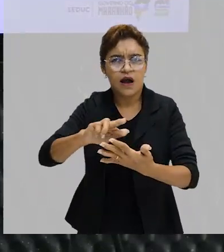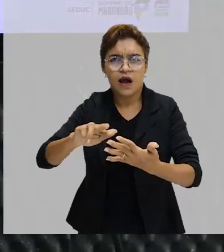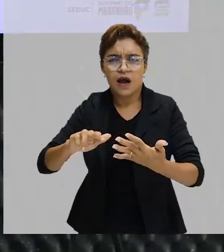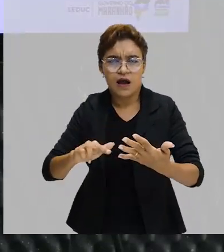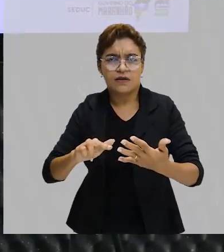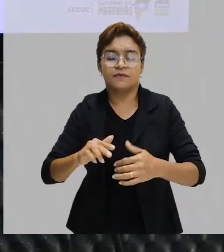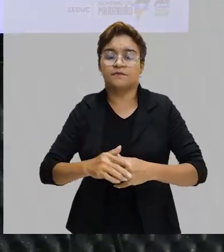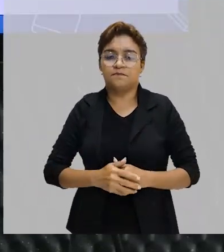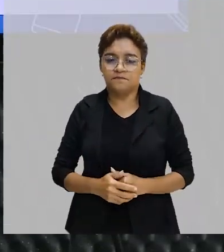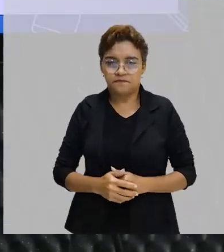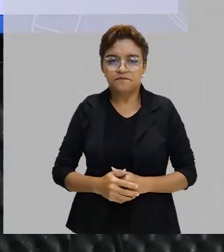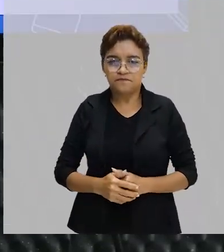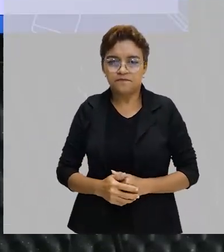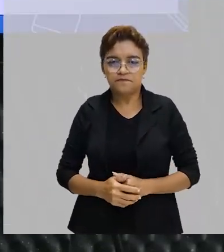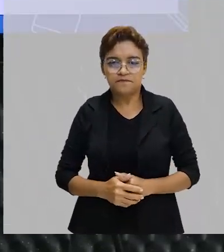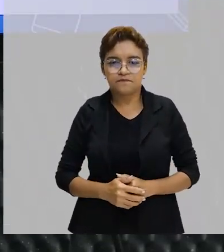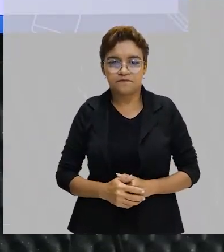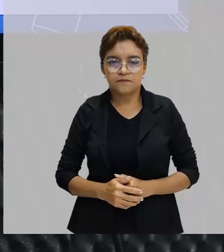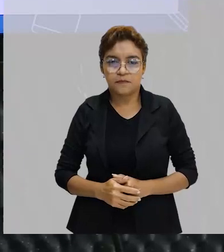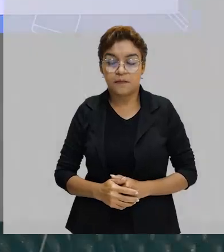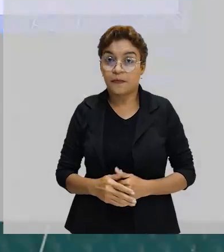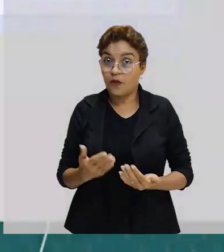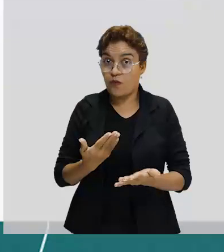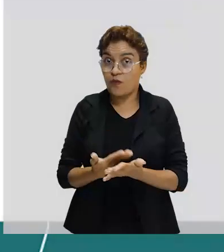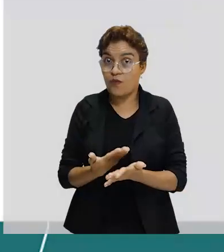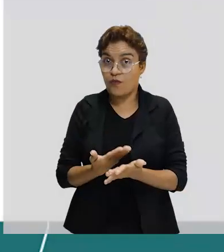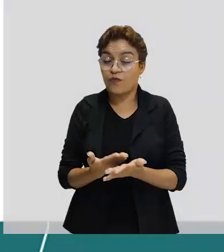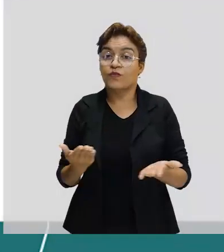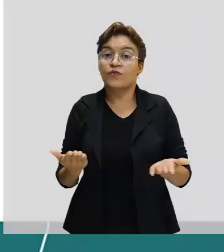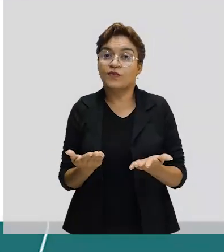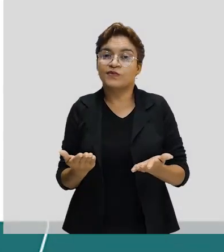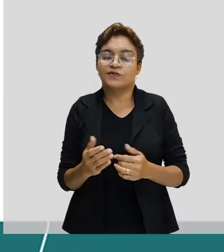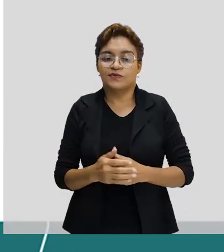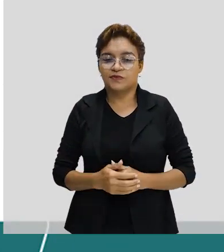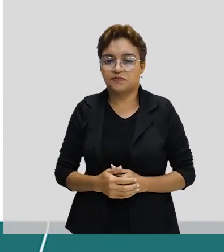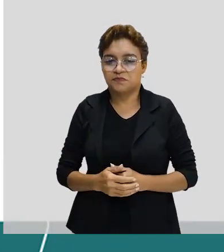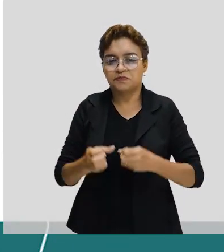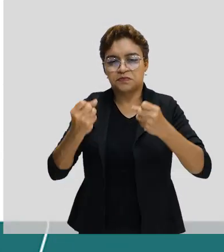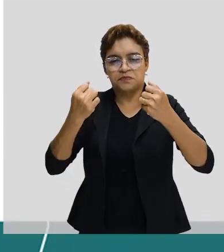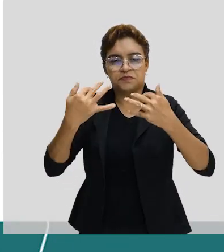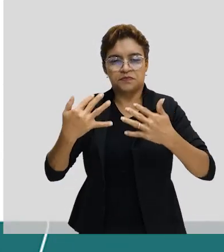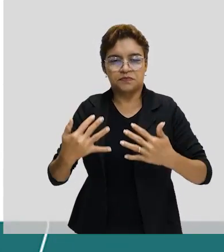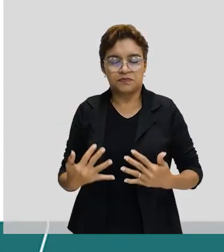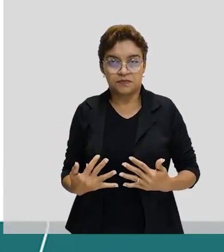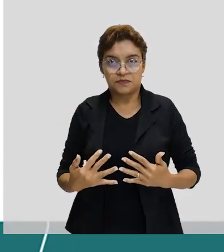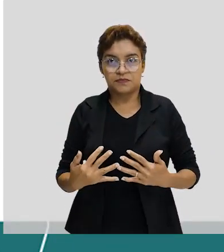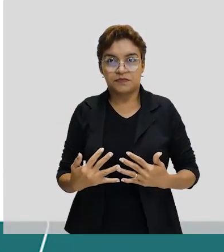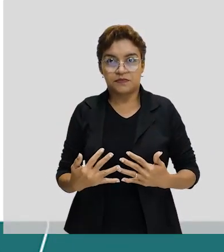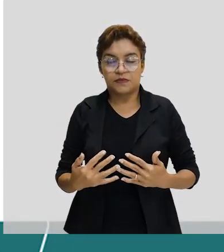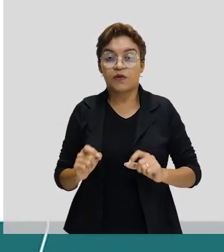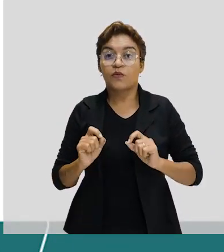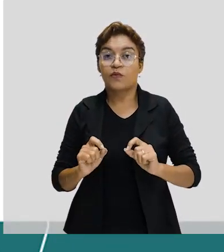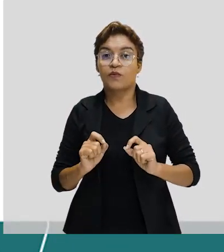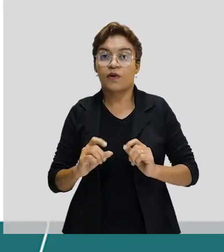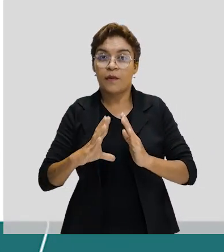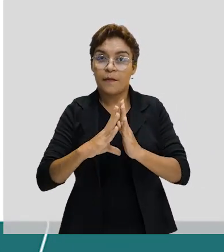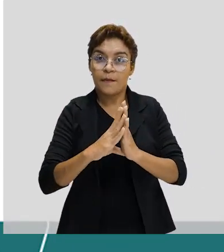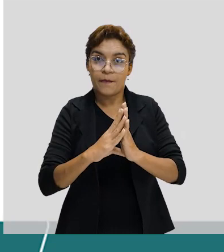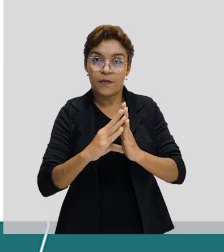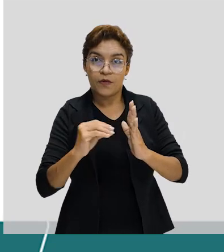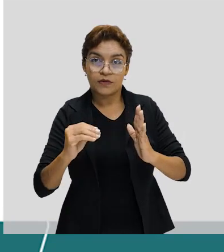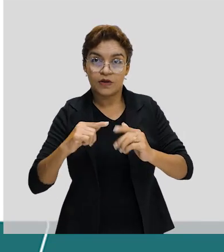Thomson. Turminha, na nossa aula de hoje, estaremos abordando o modelo atômico